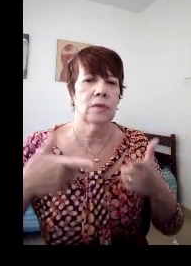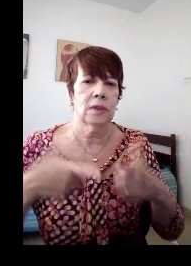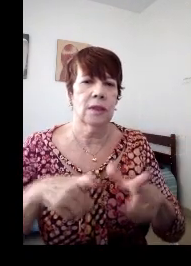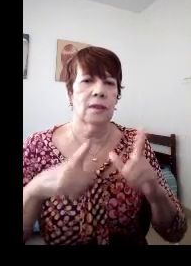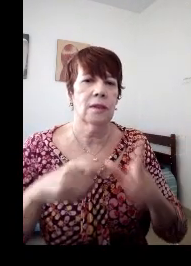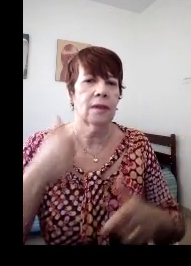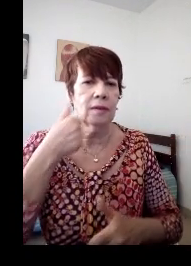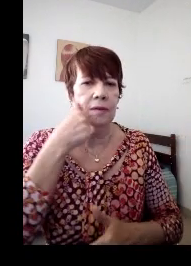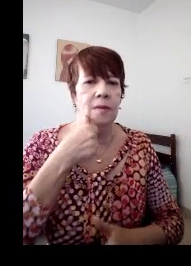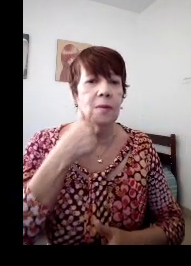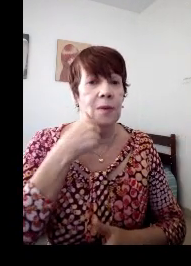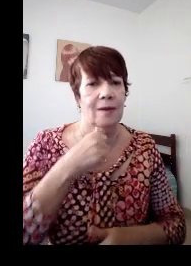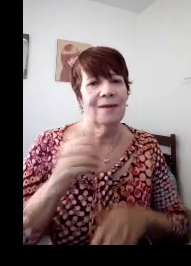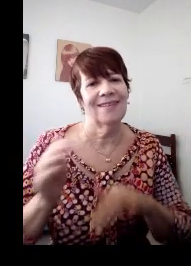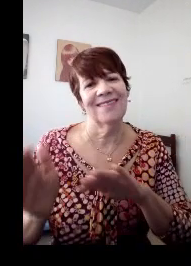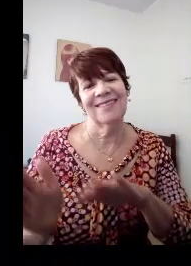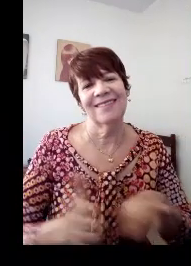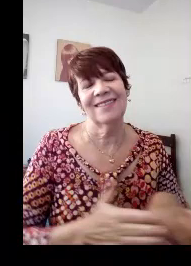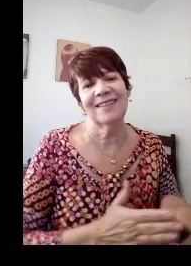correu.